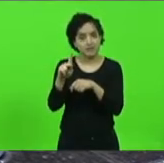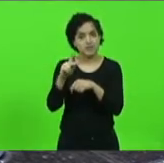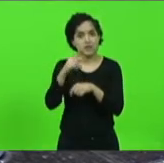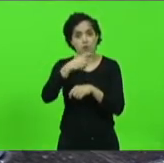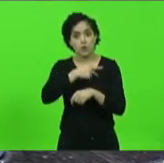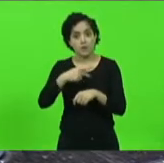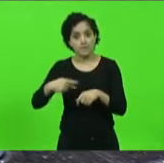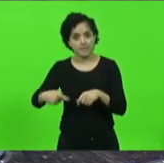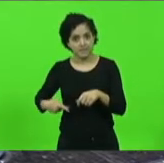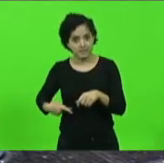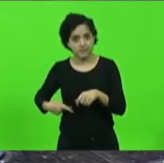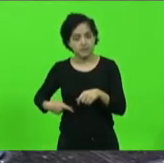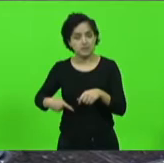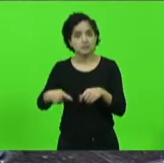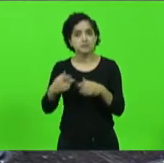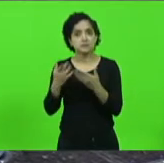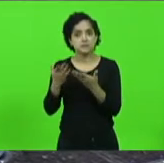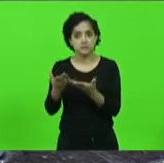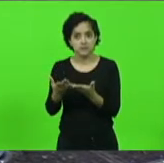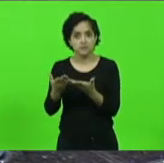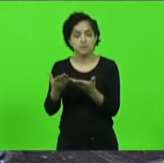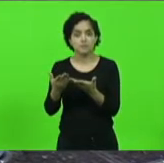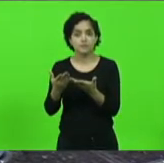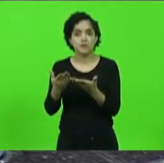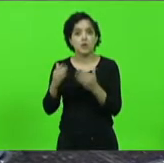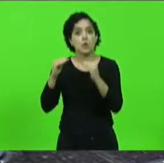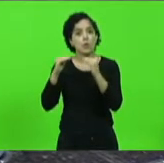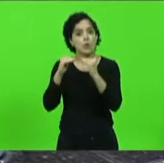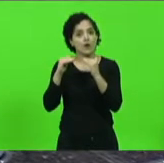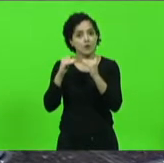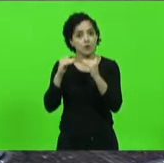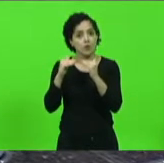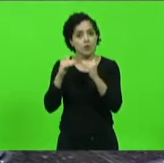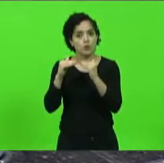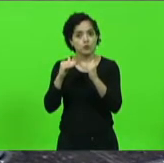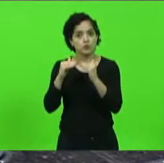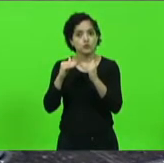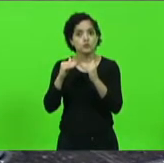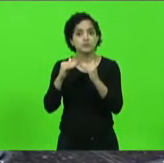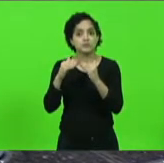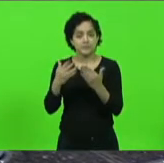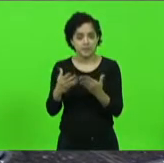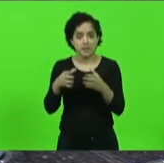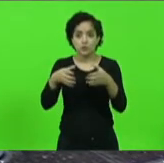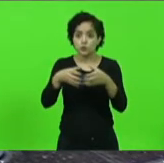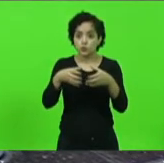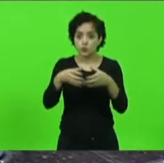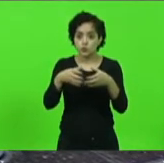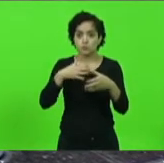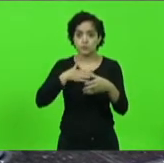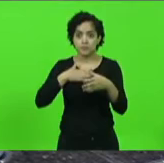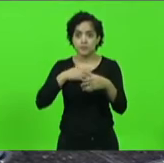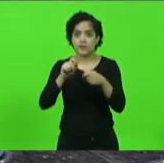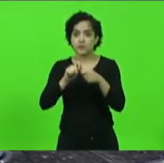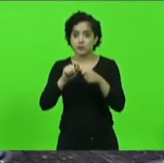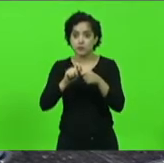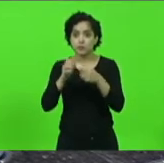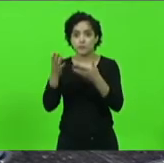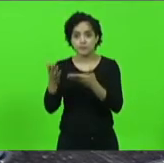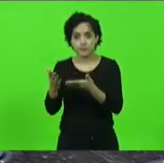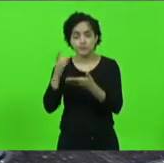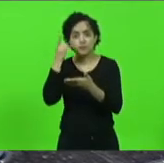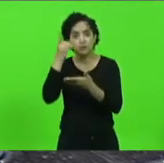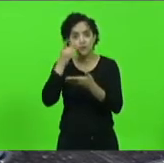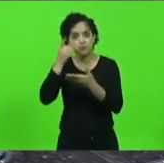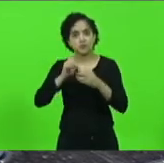da Comissão de Segurança Pública são um acordo de dentro do PSL feito por mim e pelos deputados que estão